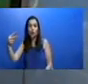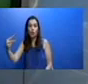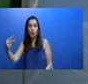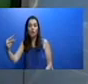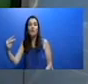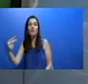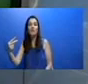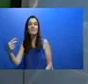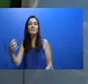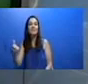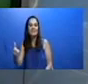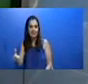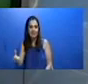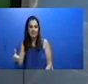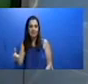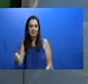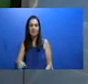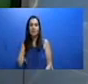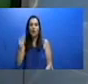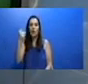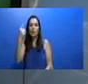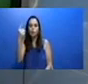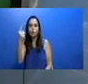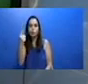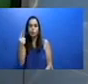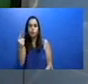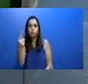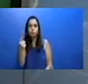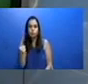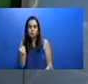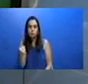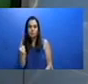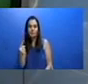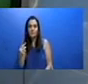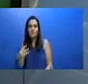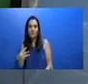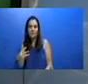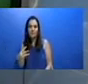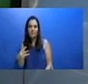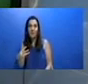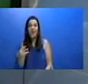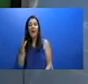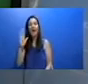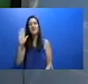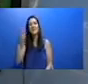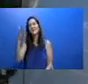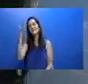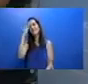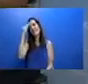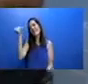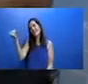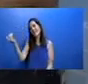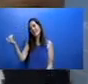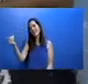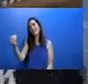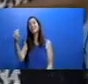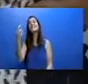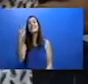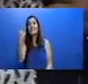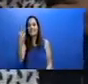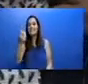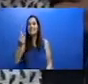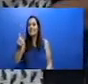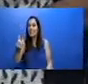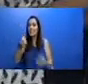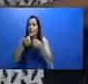2, 6. 1 mais 1, 2, mais 1, 3. Então, eu já descobri que é um total de